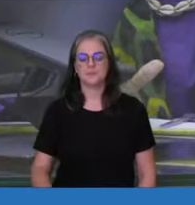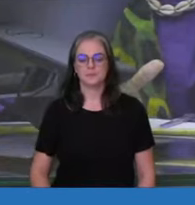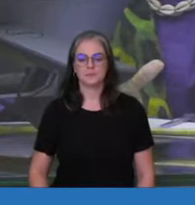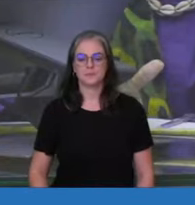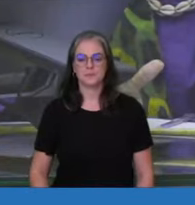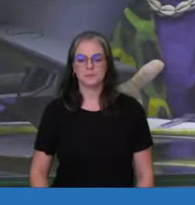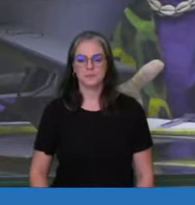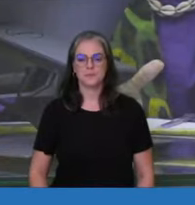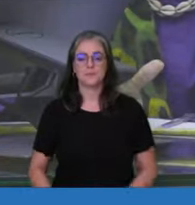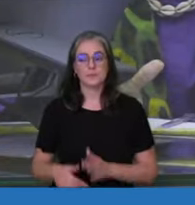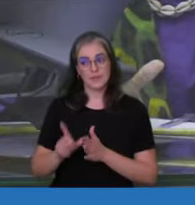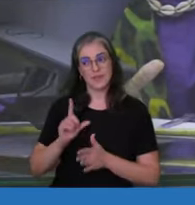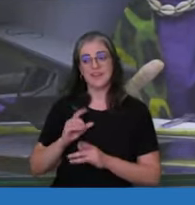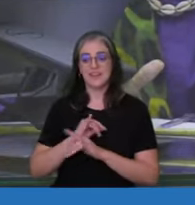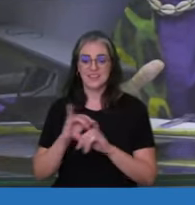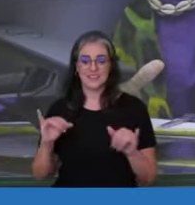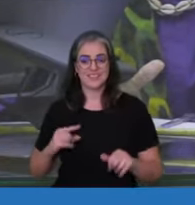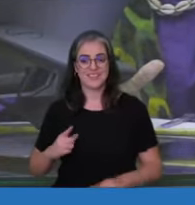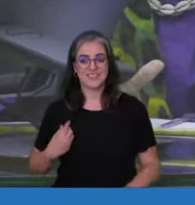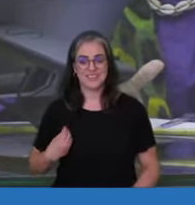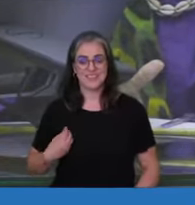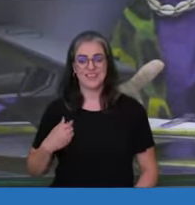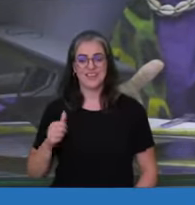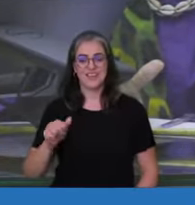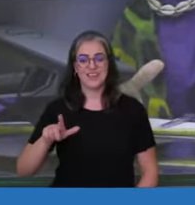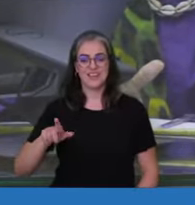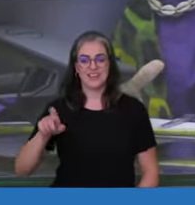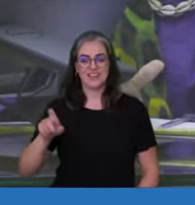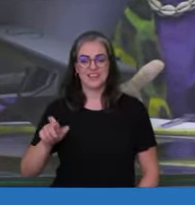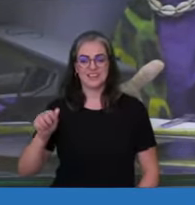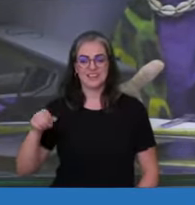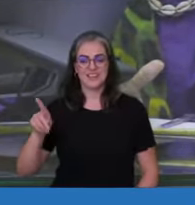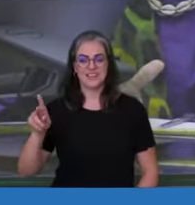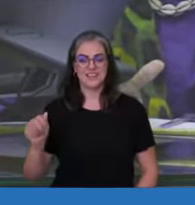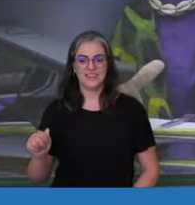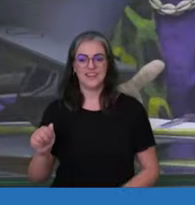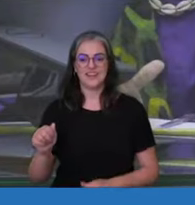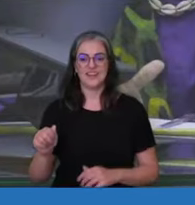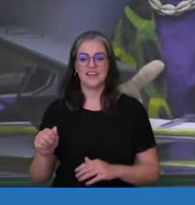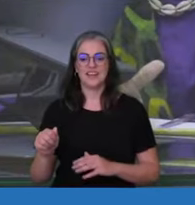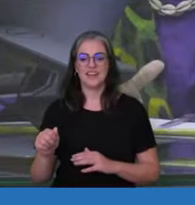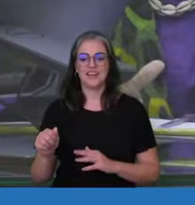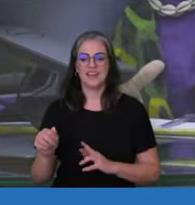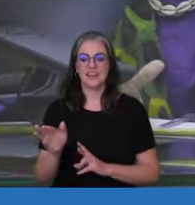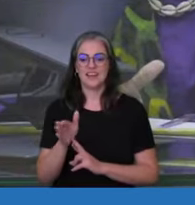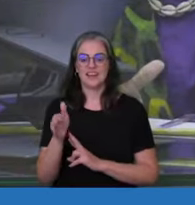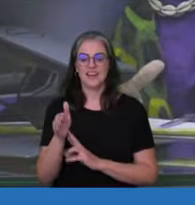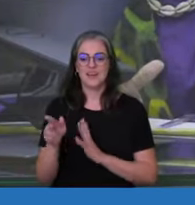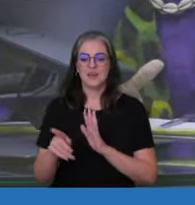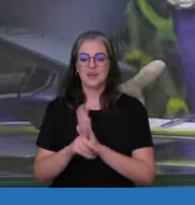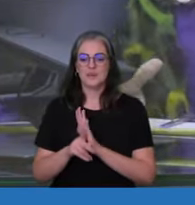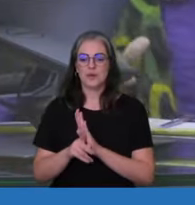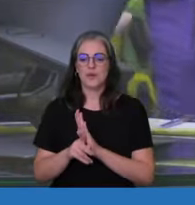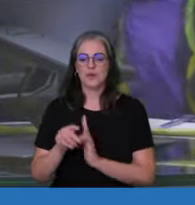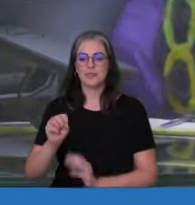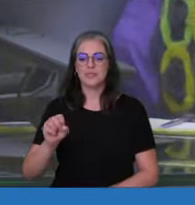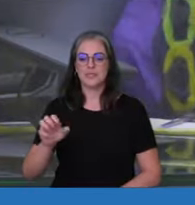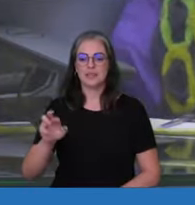Enquanto isso, vou aqui anunciando as presenças. Alexander Ristic, embaixador designado da Embaixada da República da